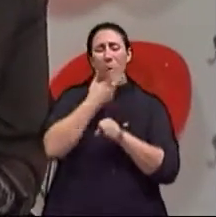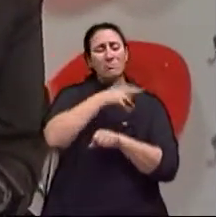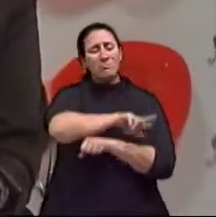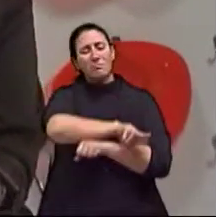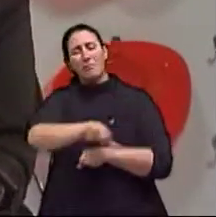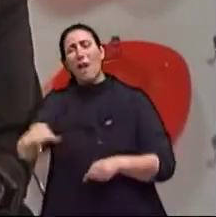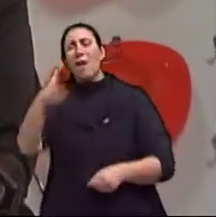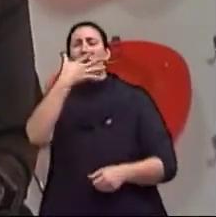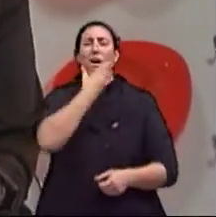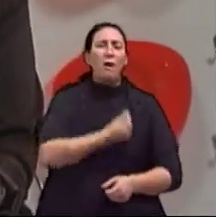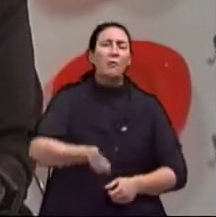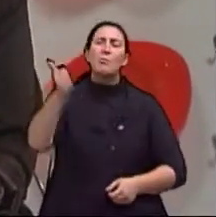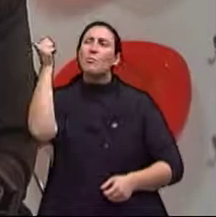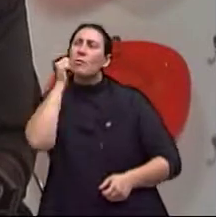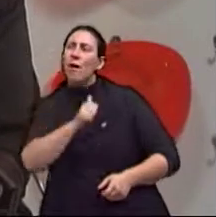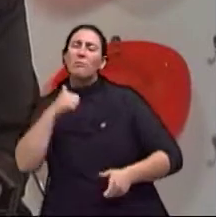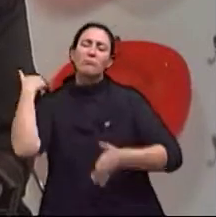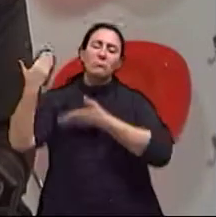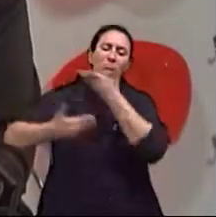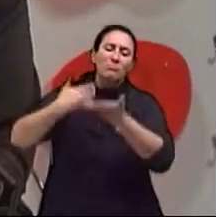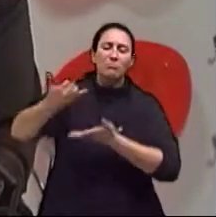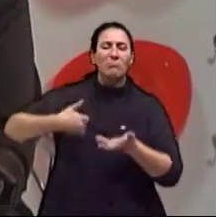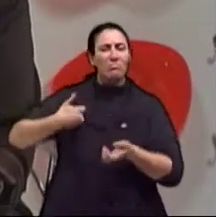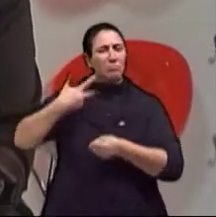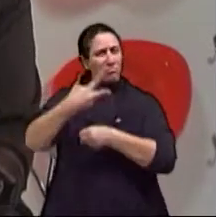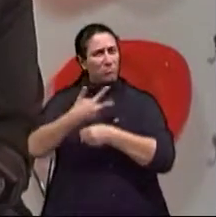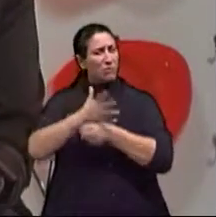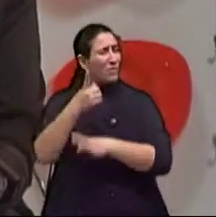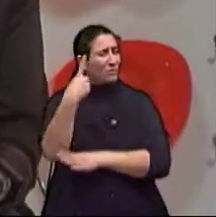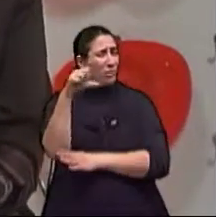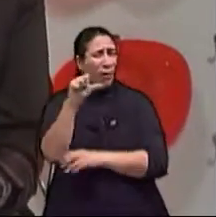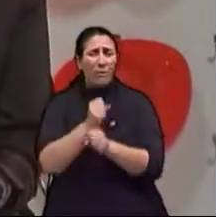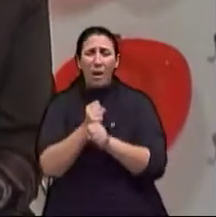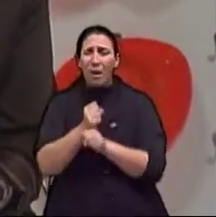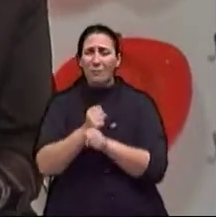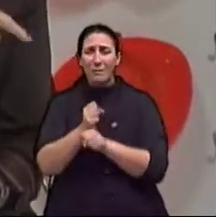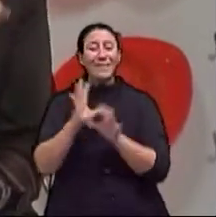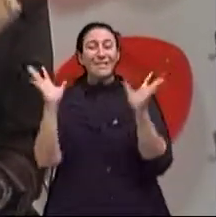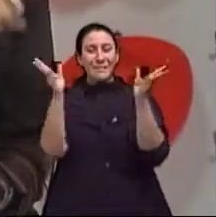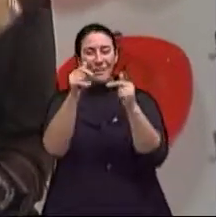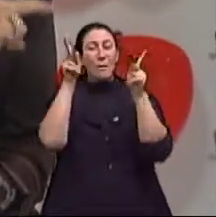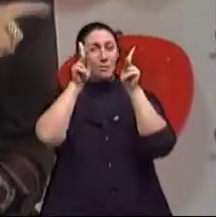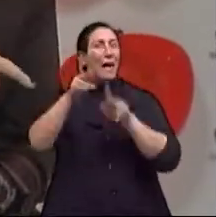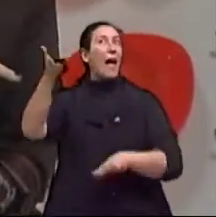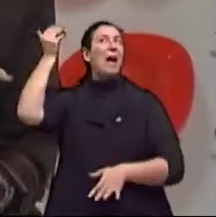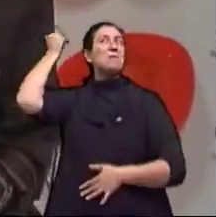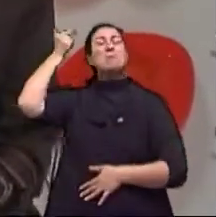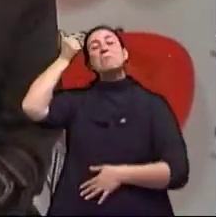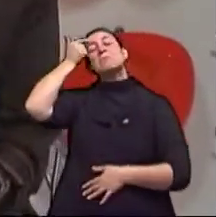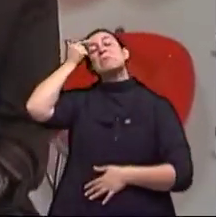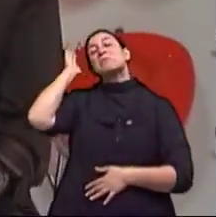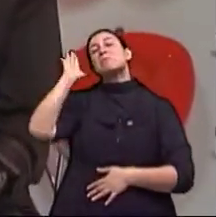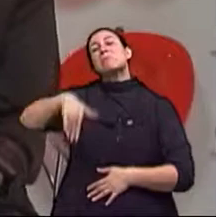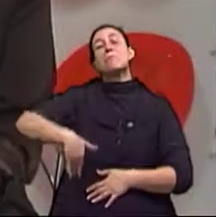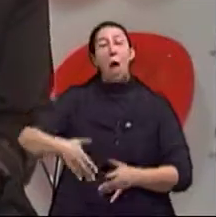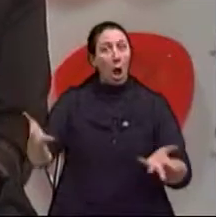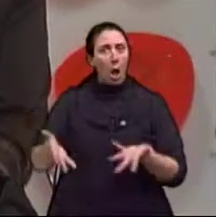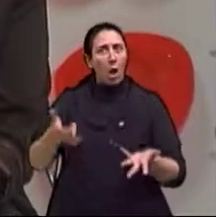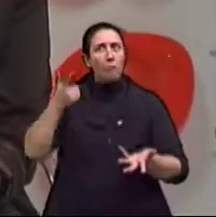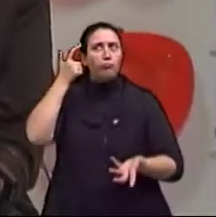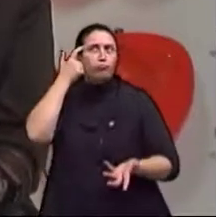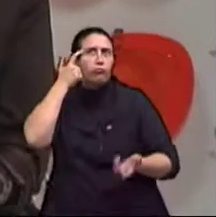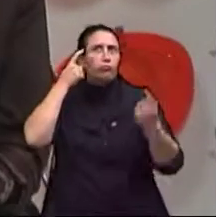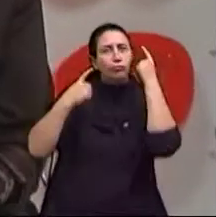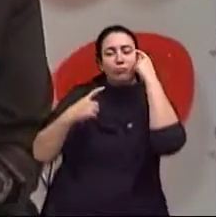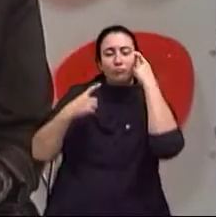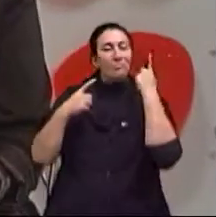homens e mulheres nesse processo de envelhecimento é 19 anos quando as pessoas pensavam muito menos e envelhecer do que hoje